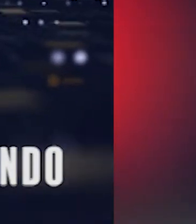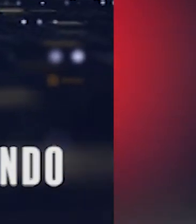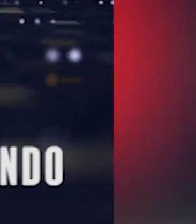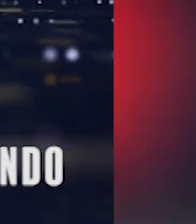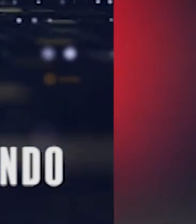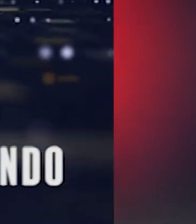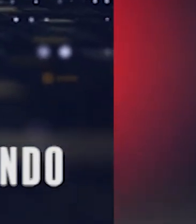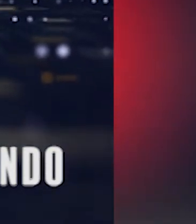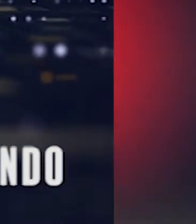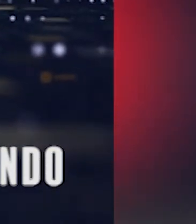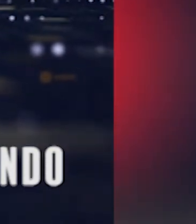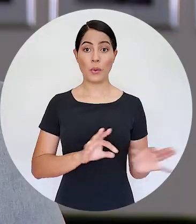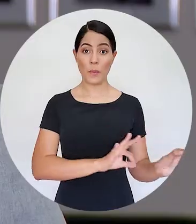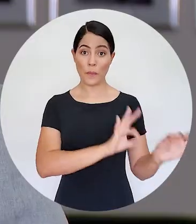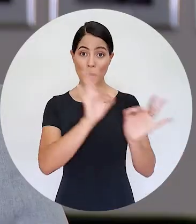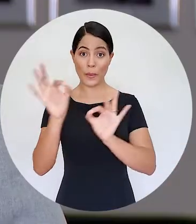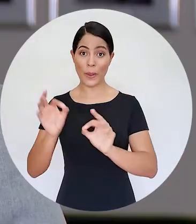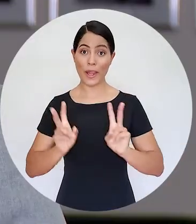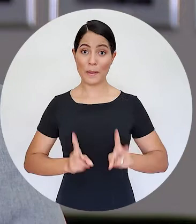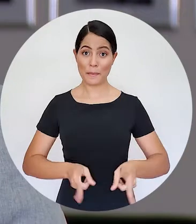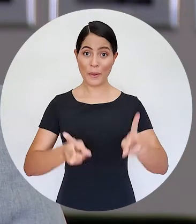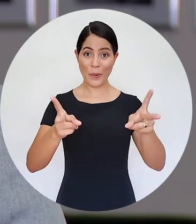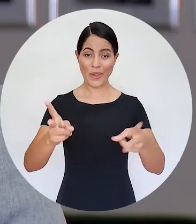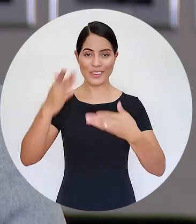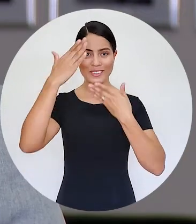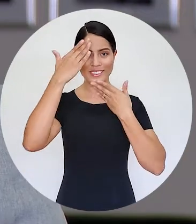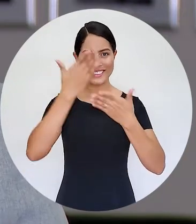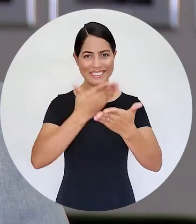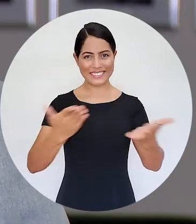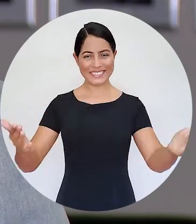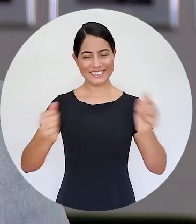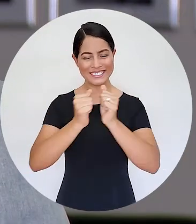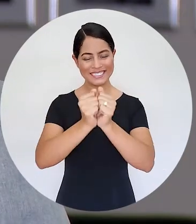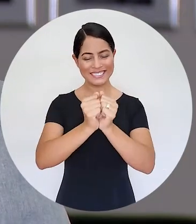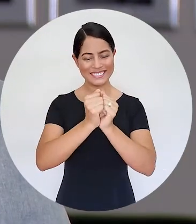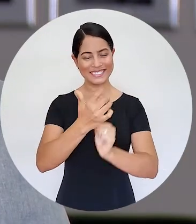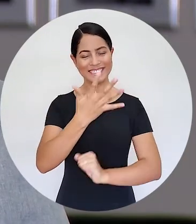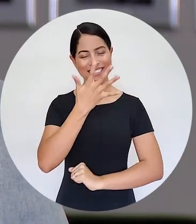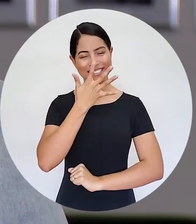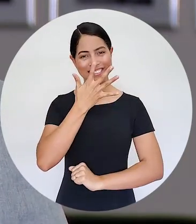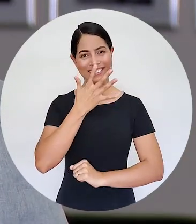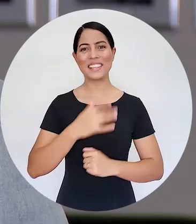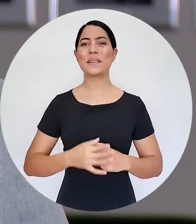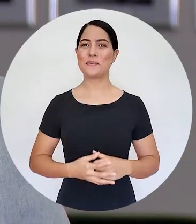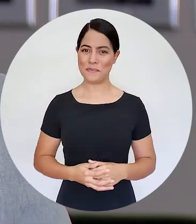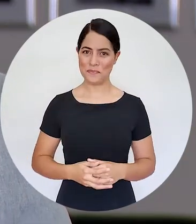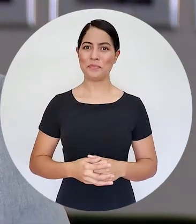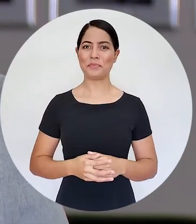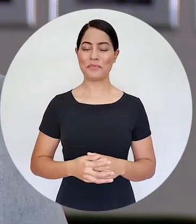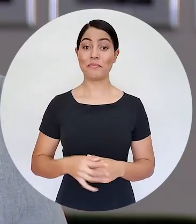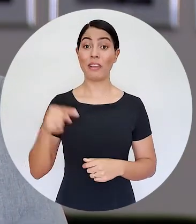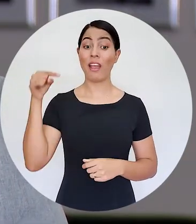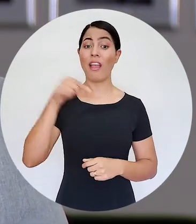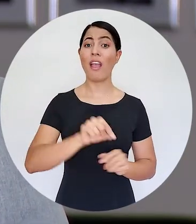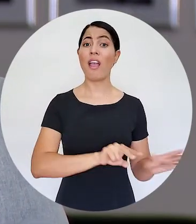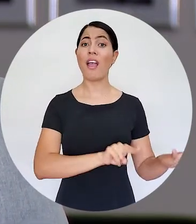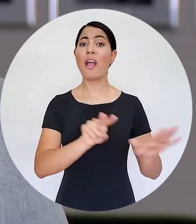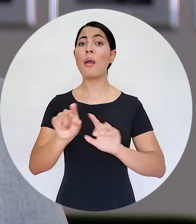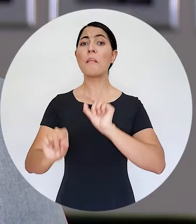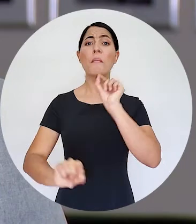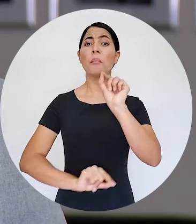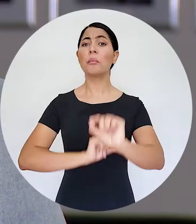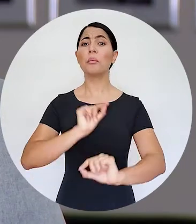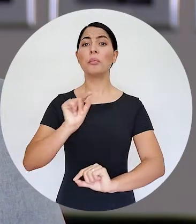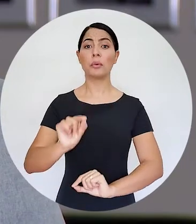aí e voltamos no intervalo Muito obrigado pela sua companhia nesta semana